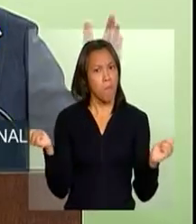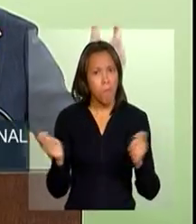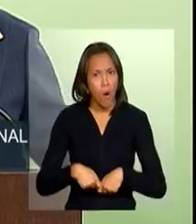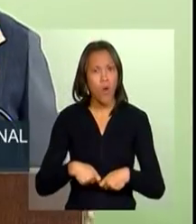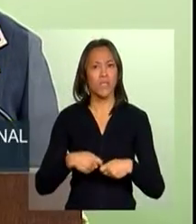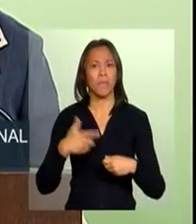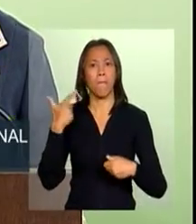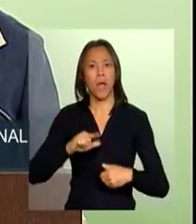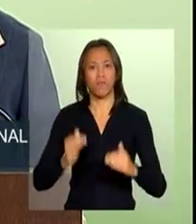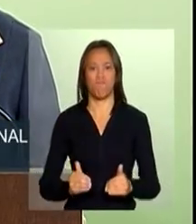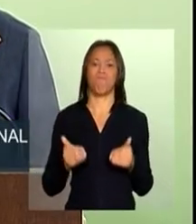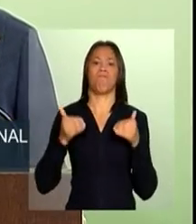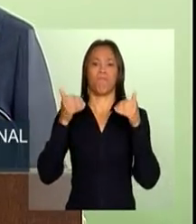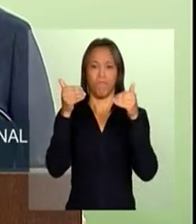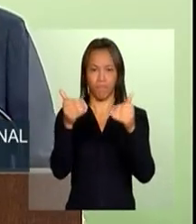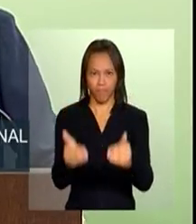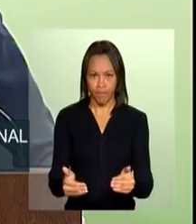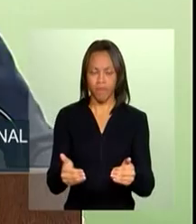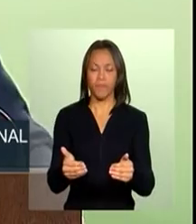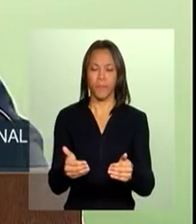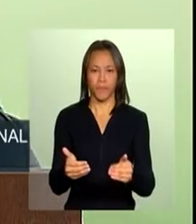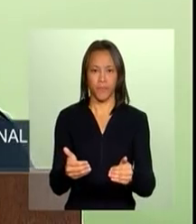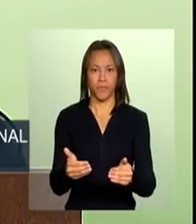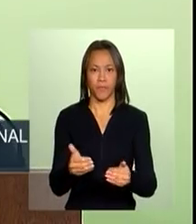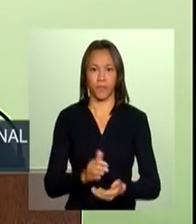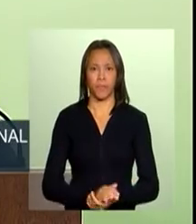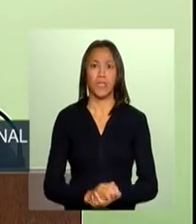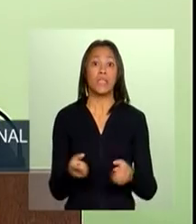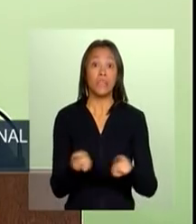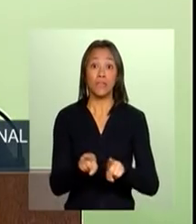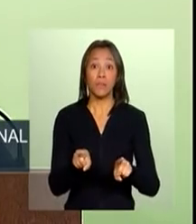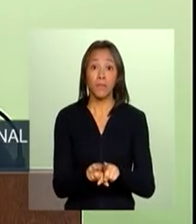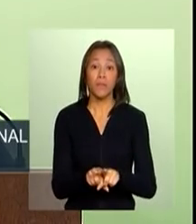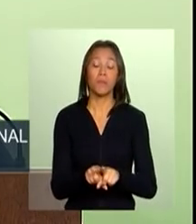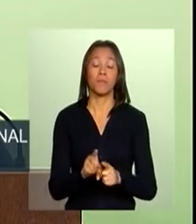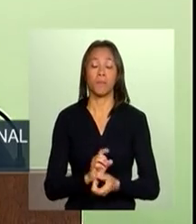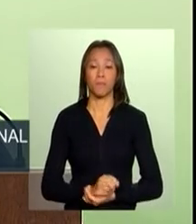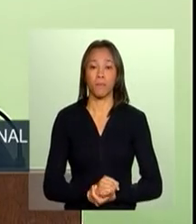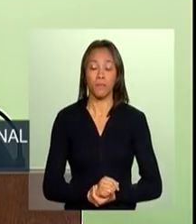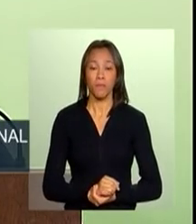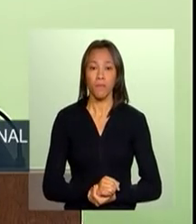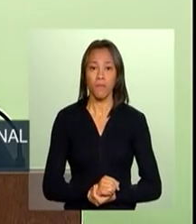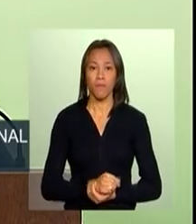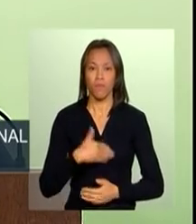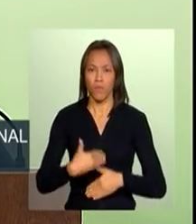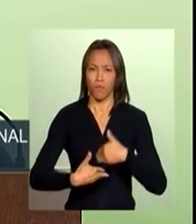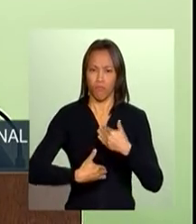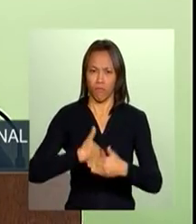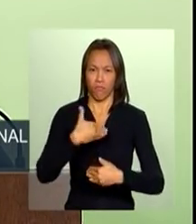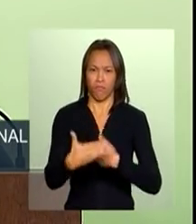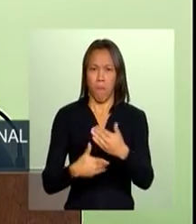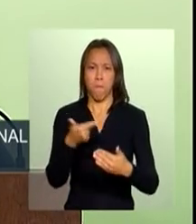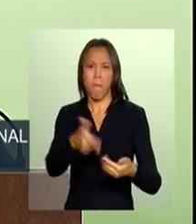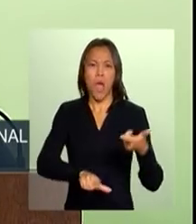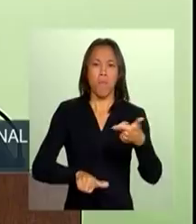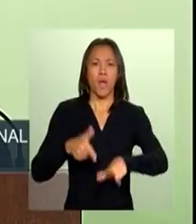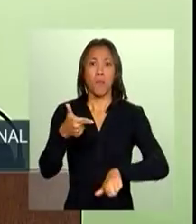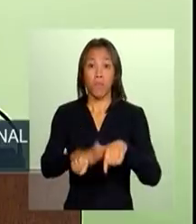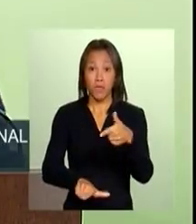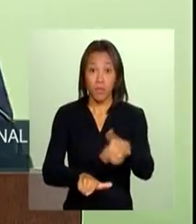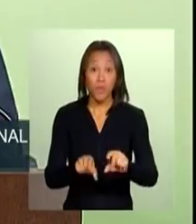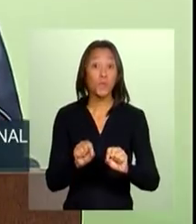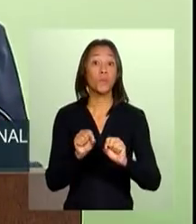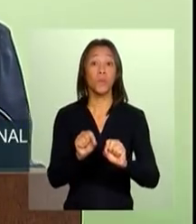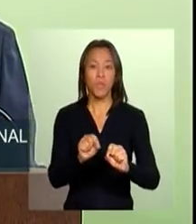dar um passo à frente e construir cada vez mais